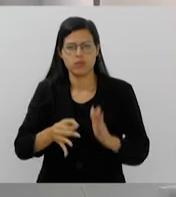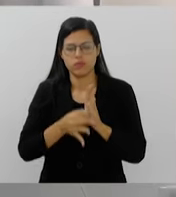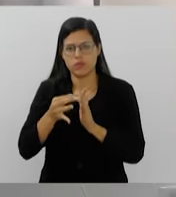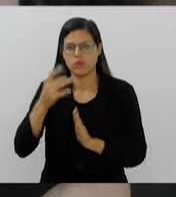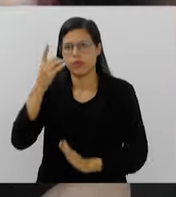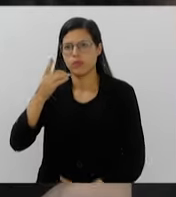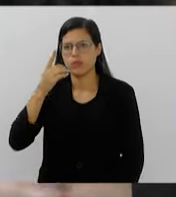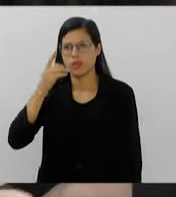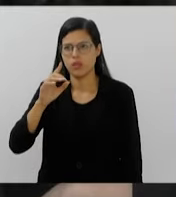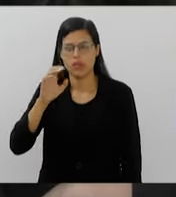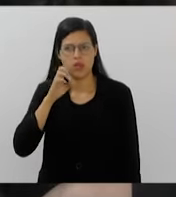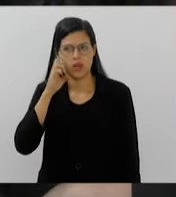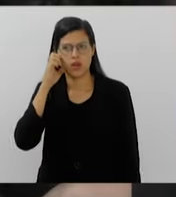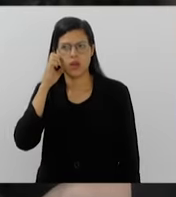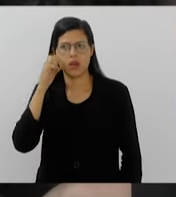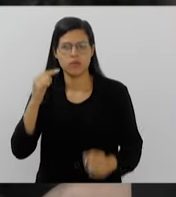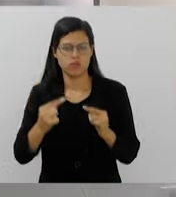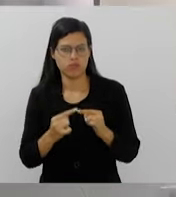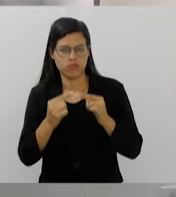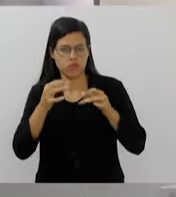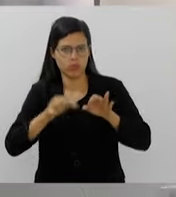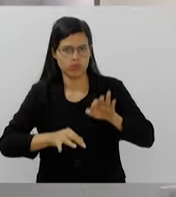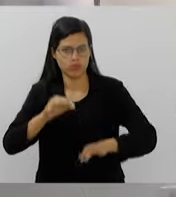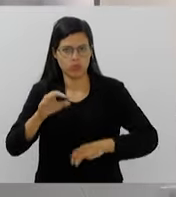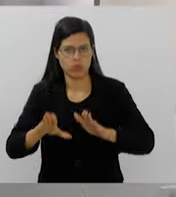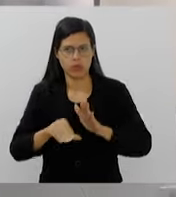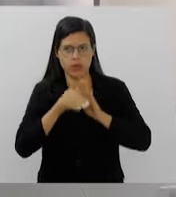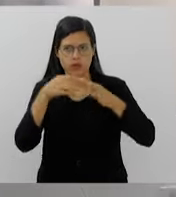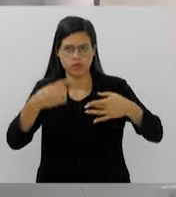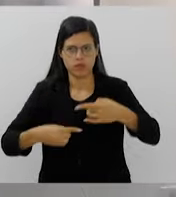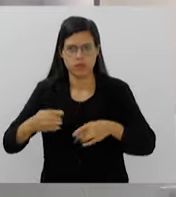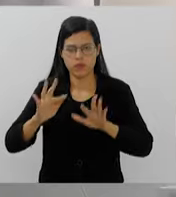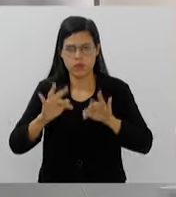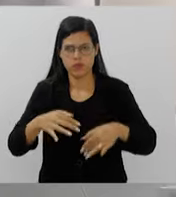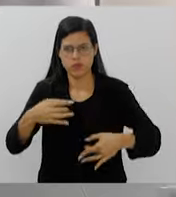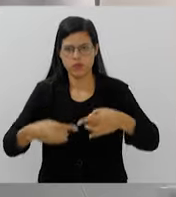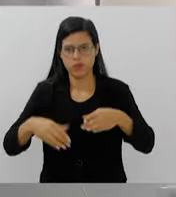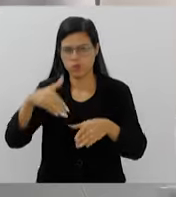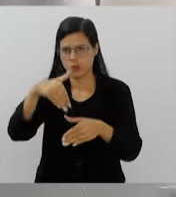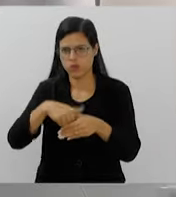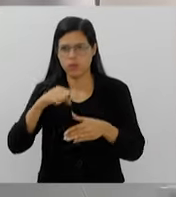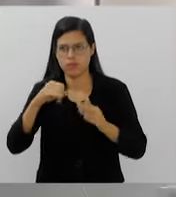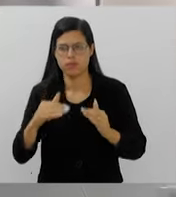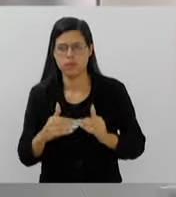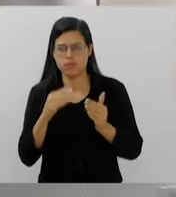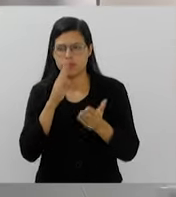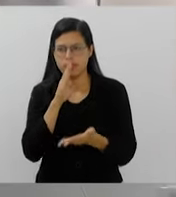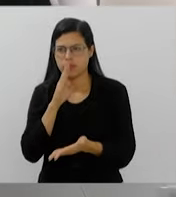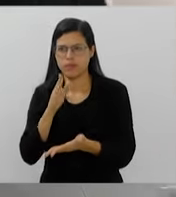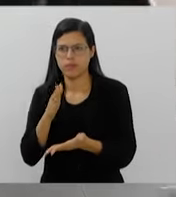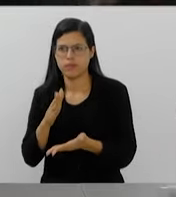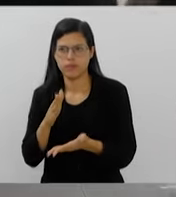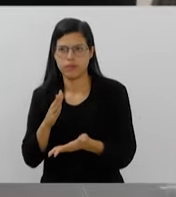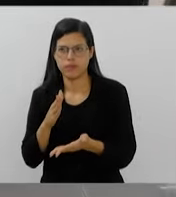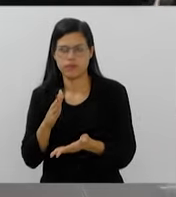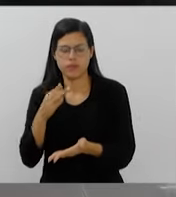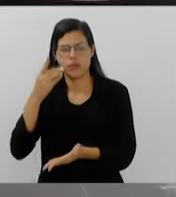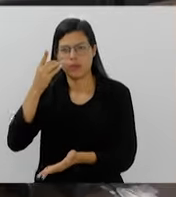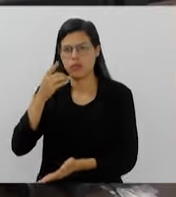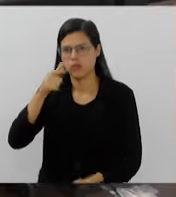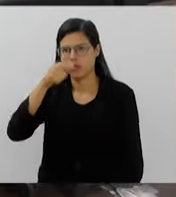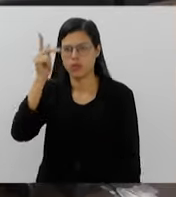Élica Takamoto. Juridicidade com emendas. Em discussão. Não havendo quem queira discutir, encerrada a discussão. Em votação, senhores que aprovam, permaneçam como estão. Deputado Luiz